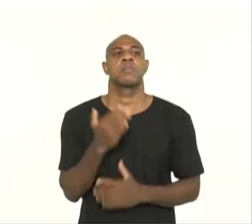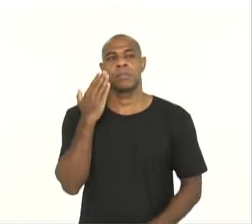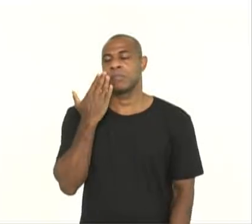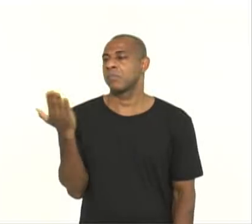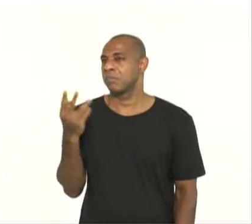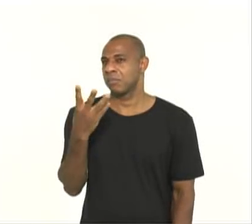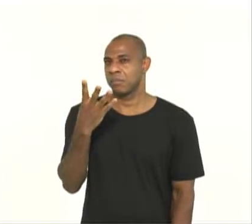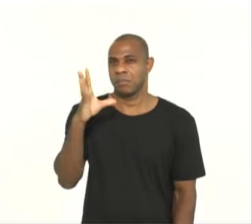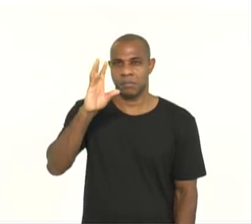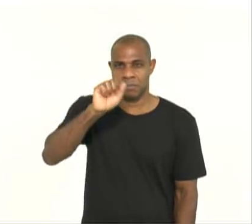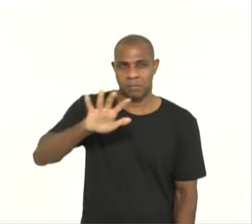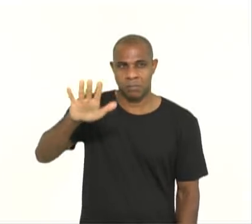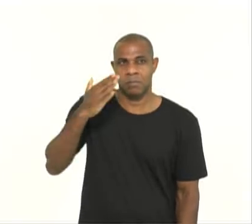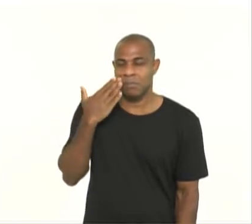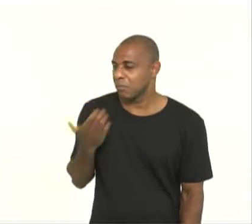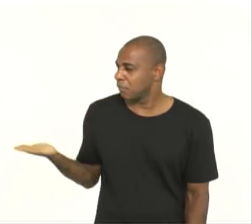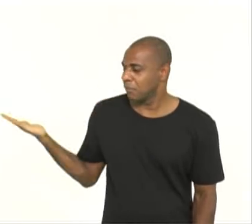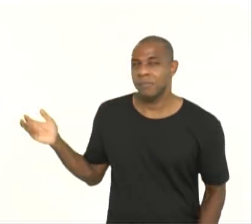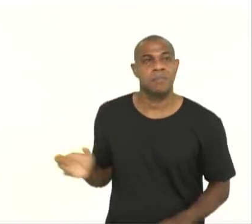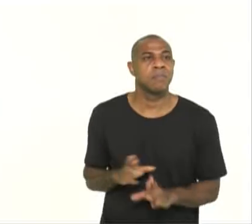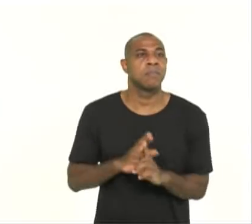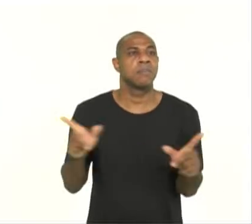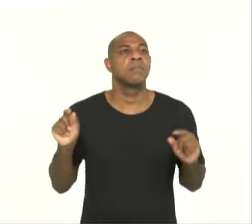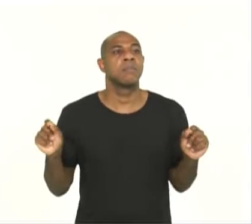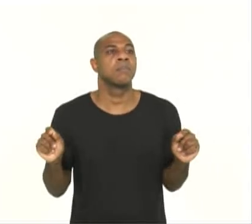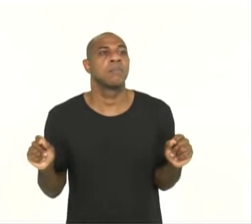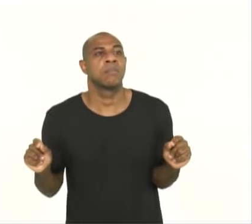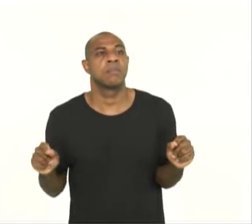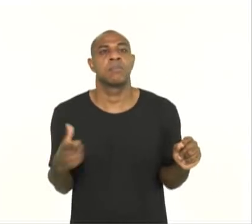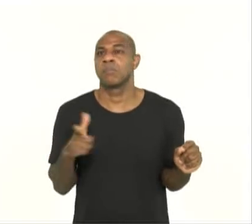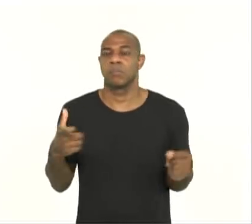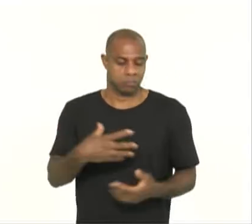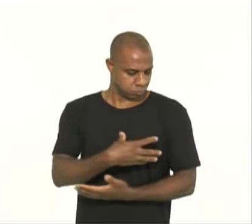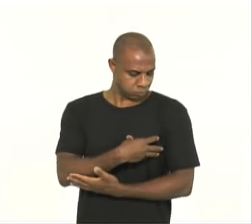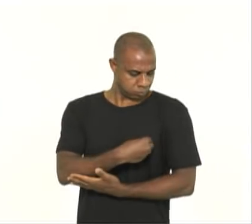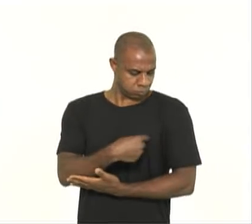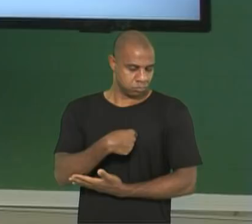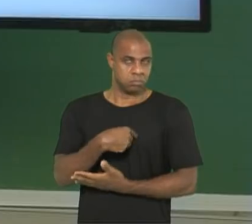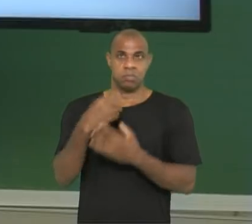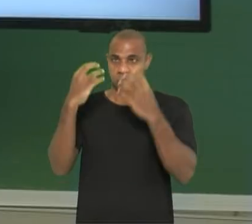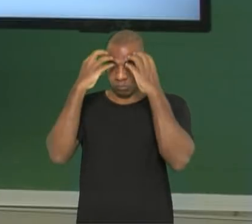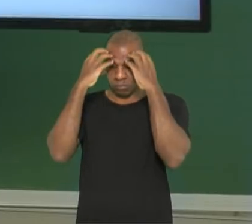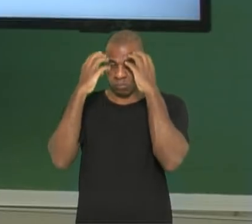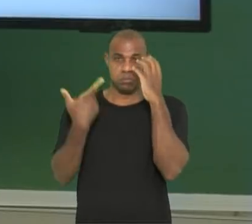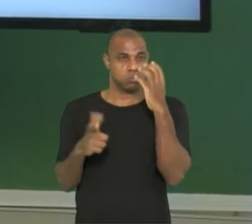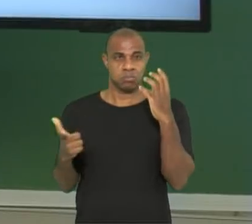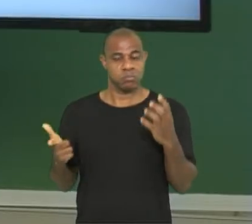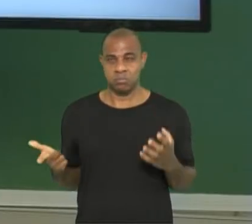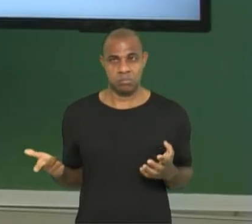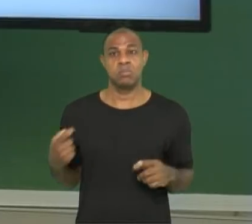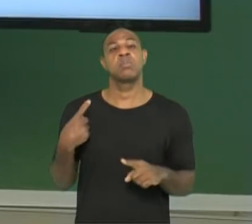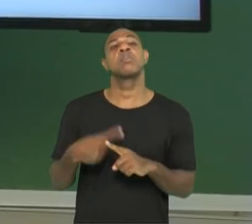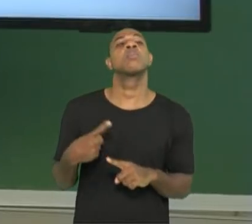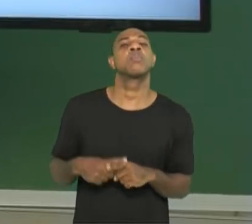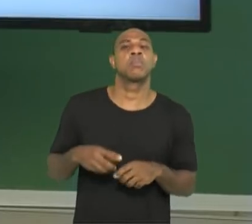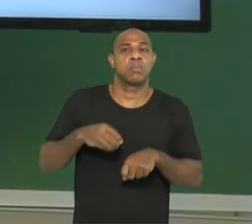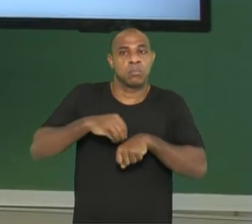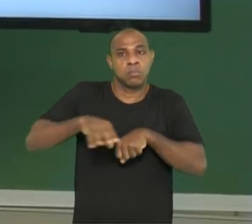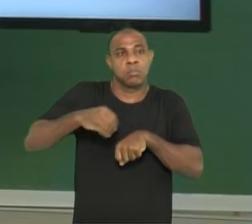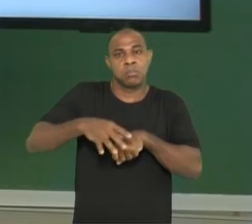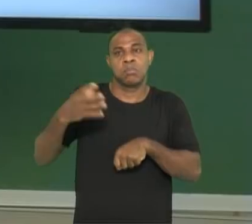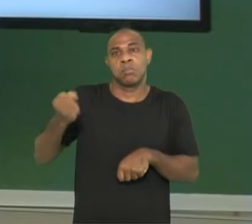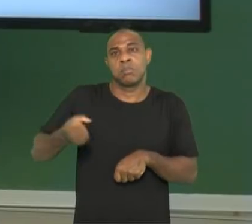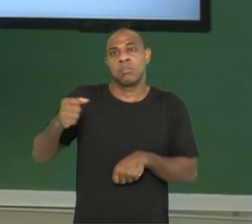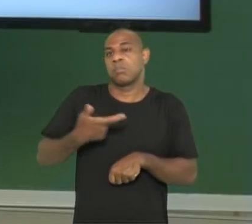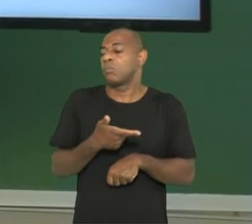na tela. A diferença é que eles não têm a mama, eles vão ter a glândula mamária que vai liberar o